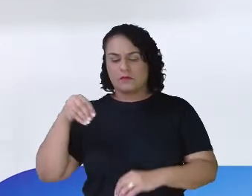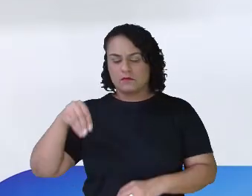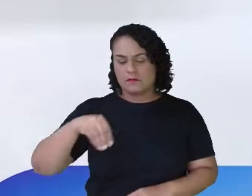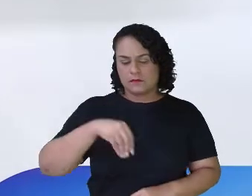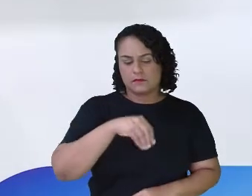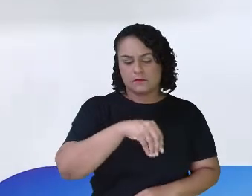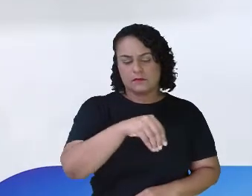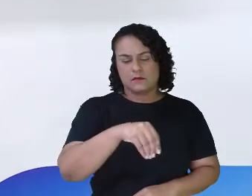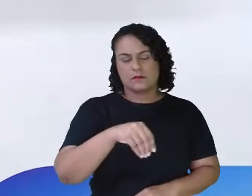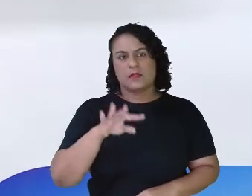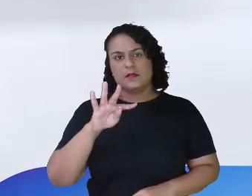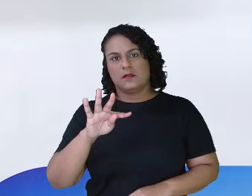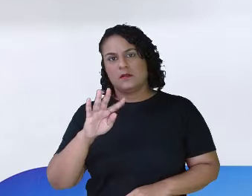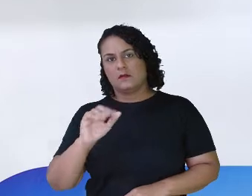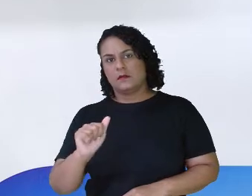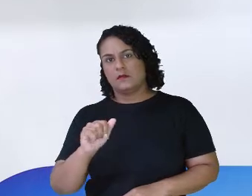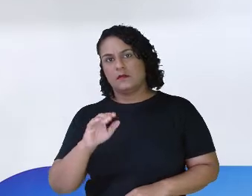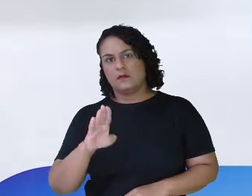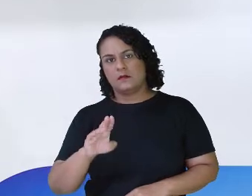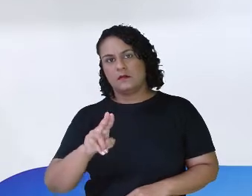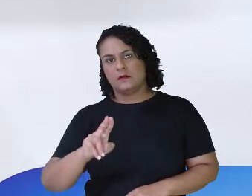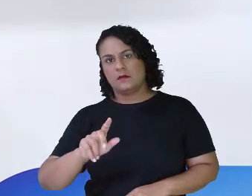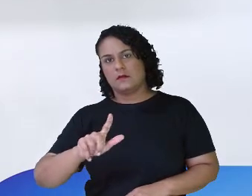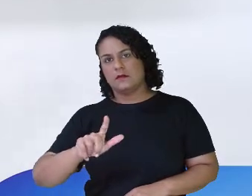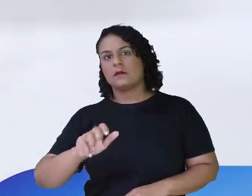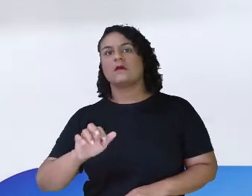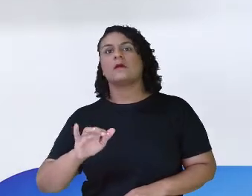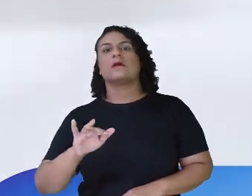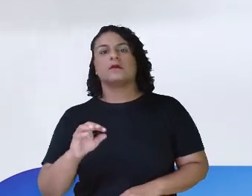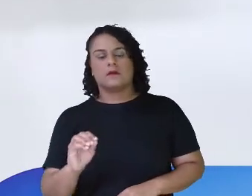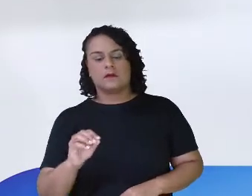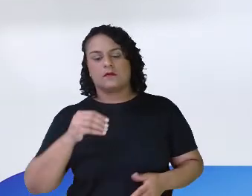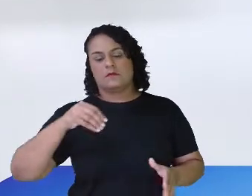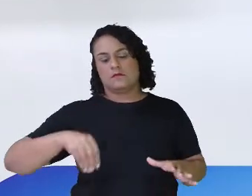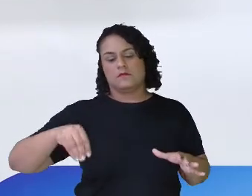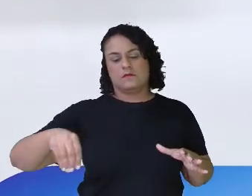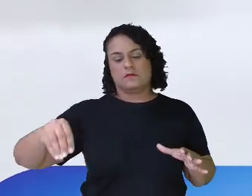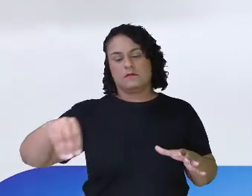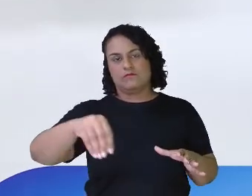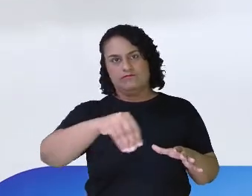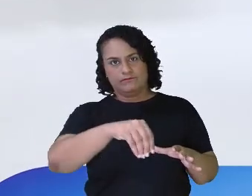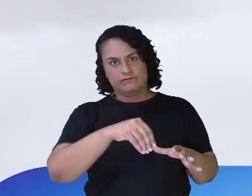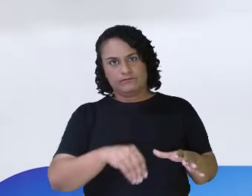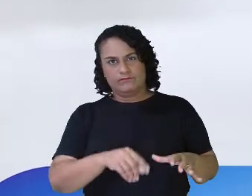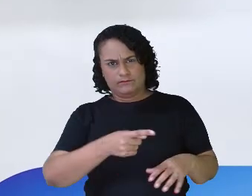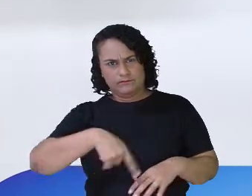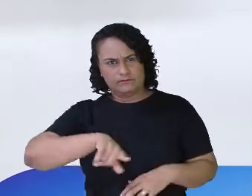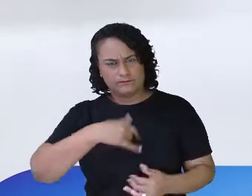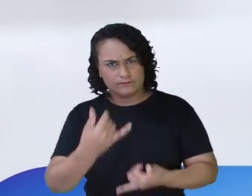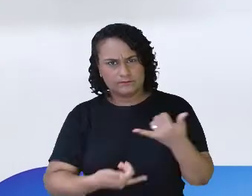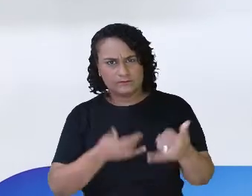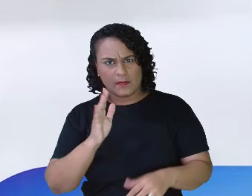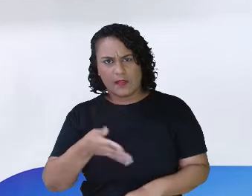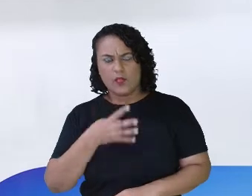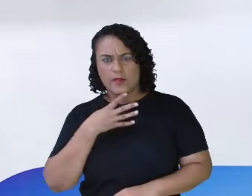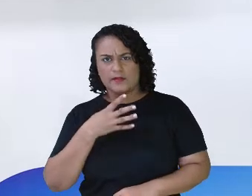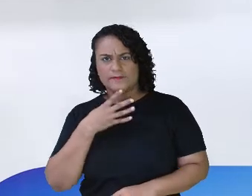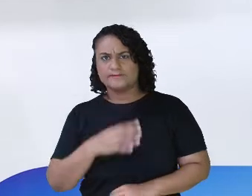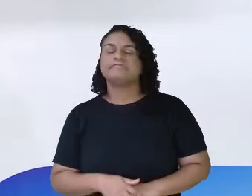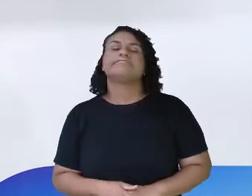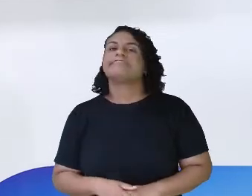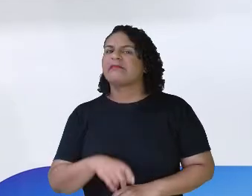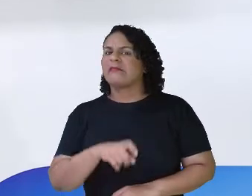de dama ou de xadrez. Você já brincou com algum desses tabuleiros aqui? Confesso que xadrez eu